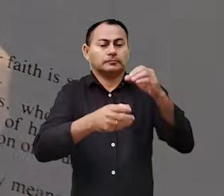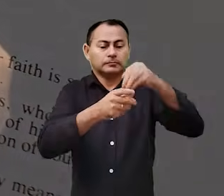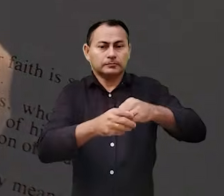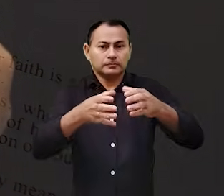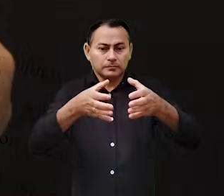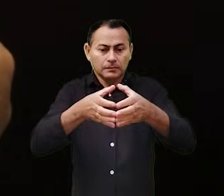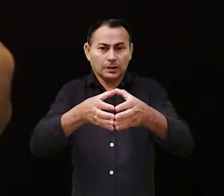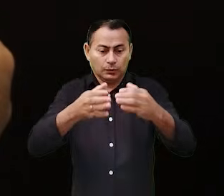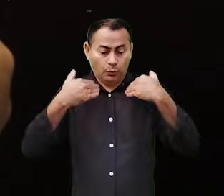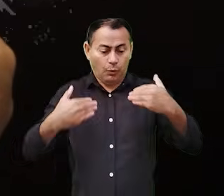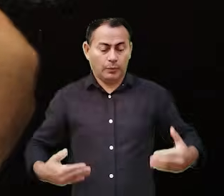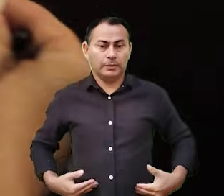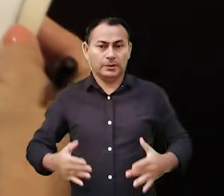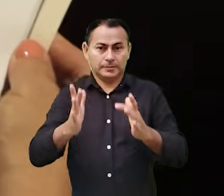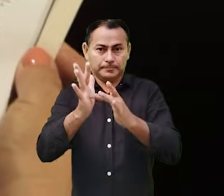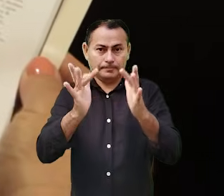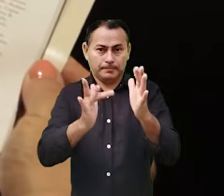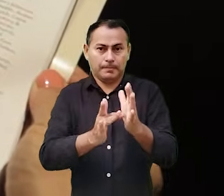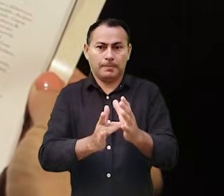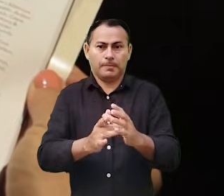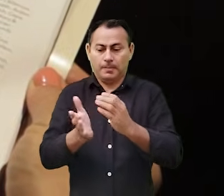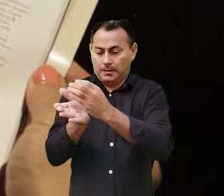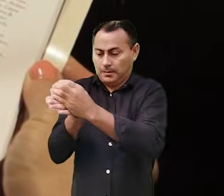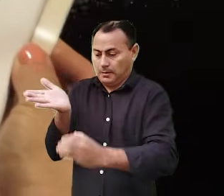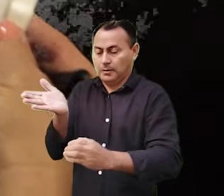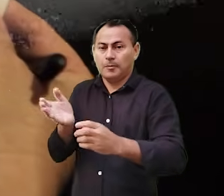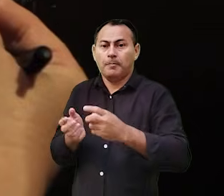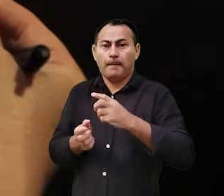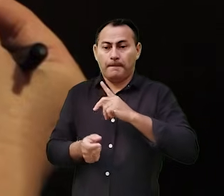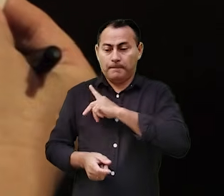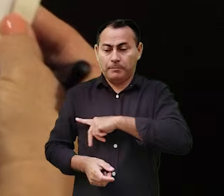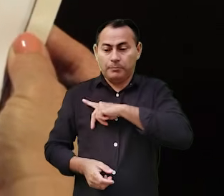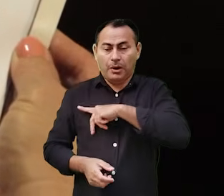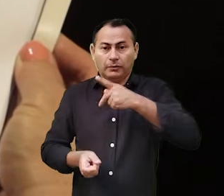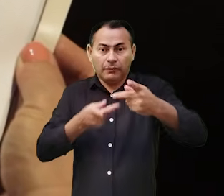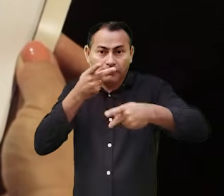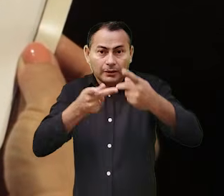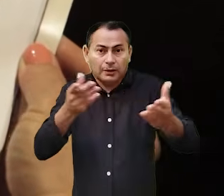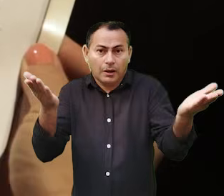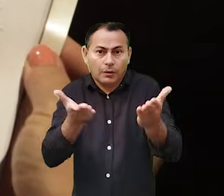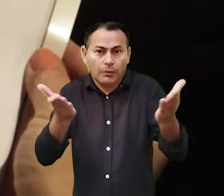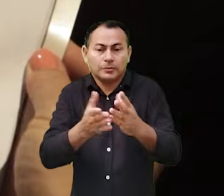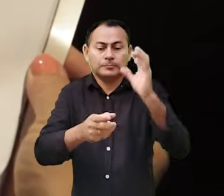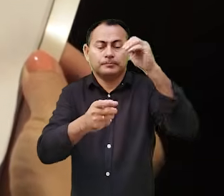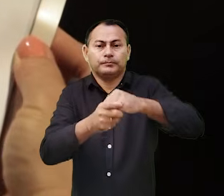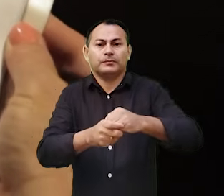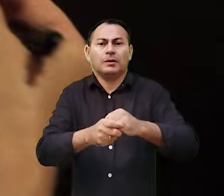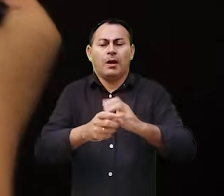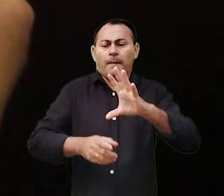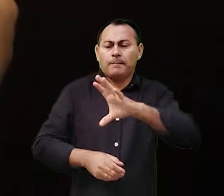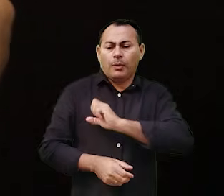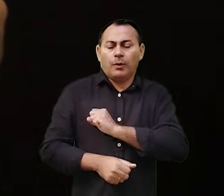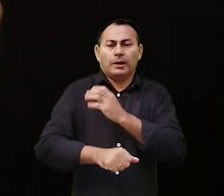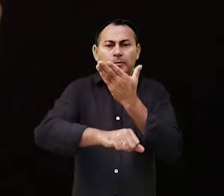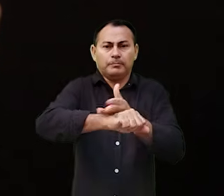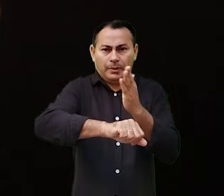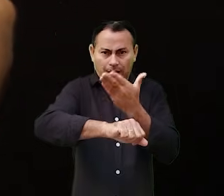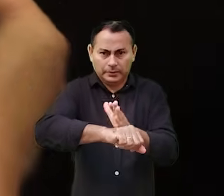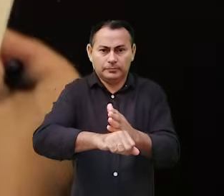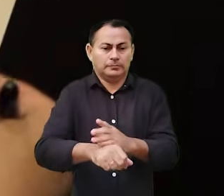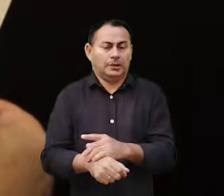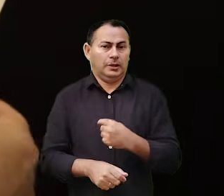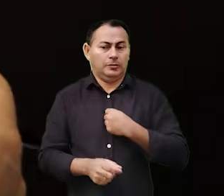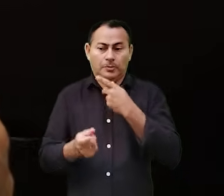como parte do corpo de Cristo. Neste capítulo, Paulo está dizendo: agora vamos colocar o amor em